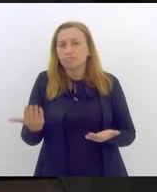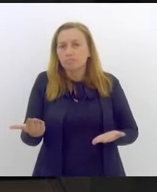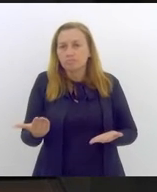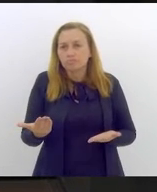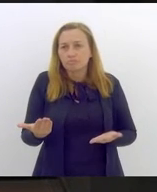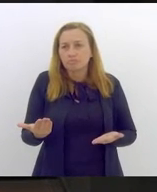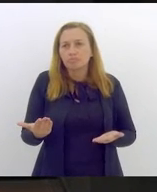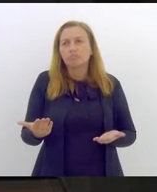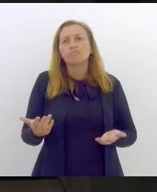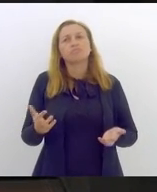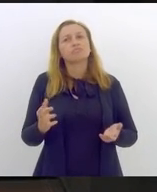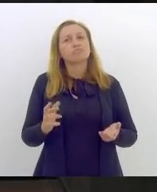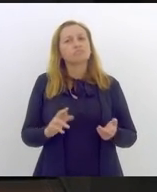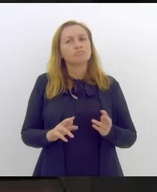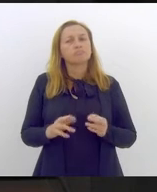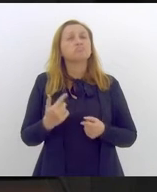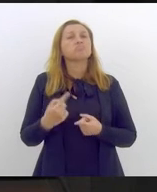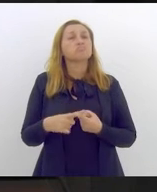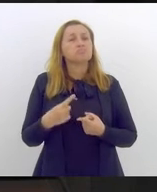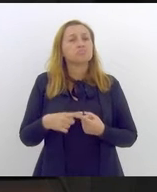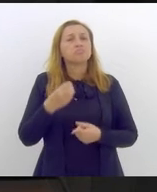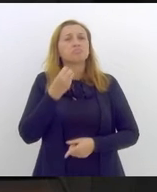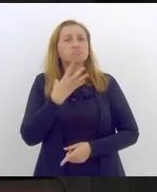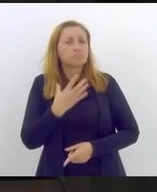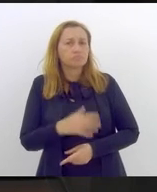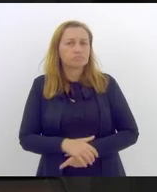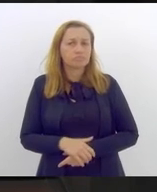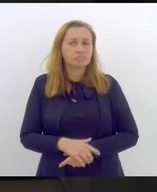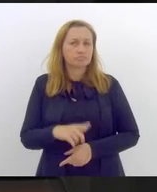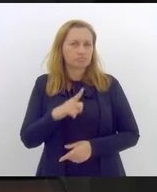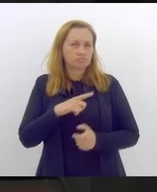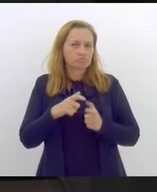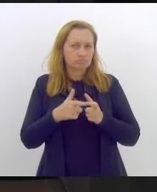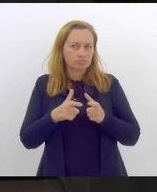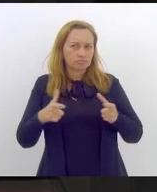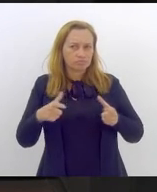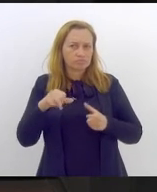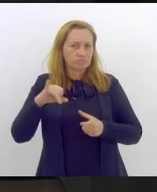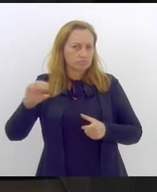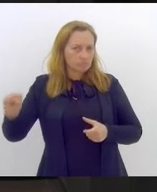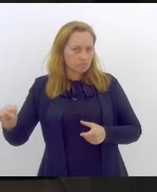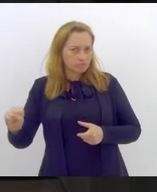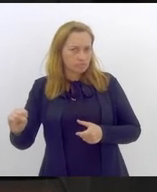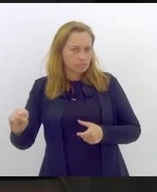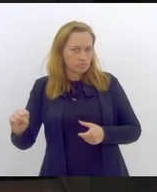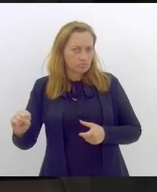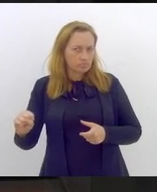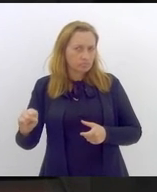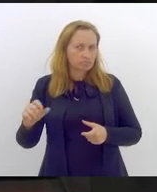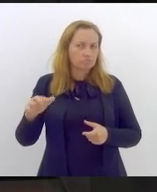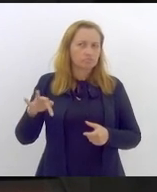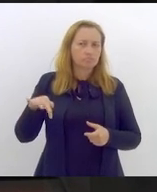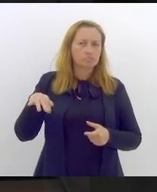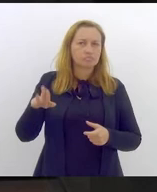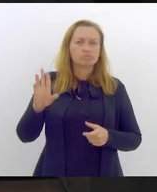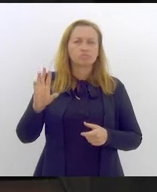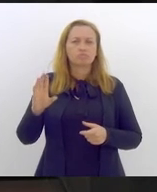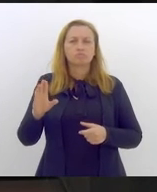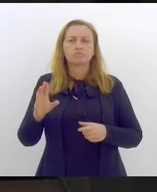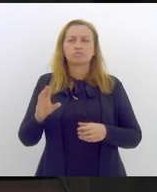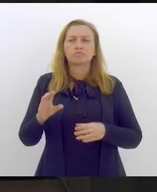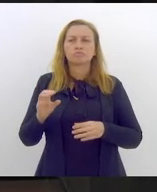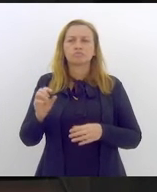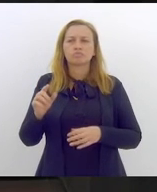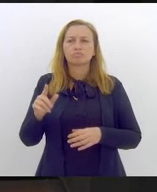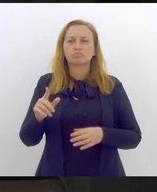e foi relativamente bem porque porque houve crescimento do ICMS do fundo Estadual de combate à